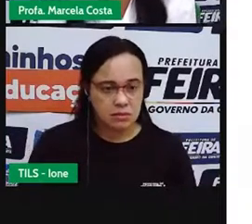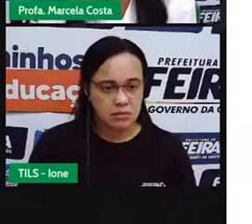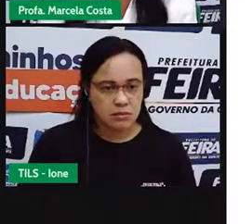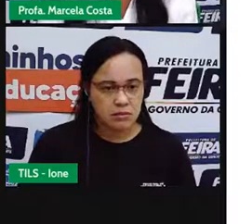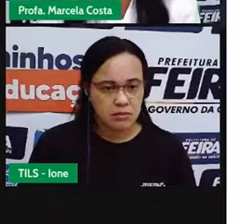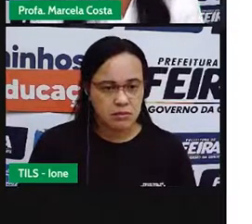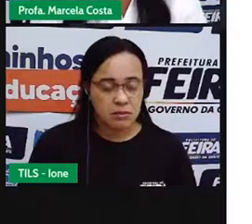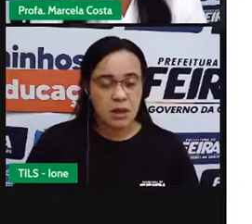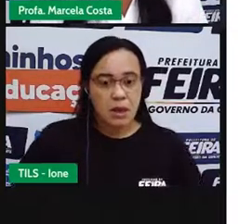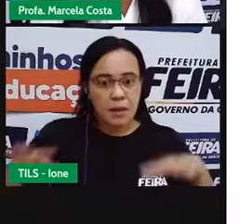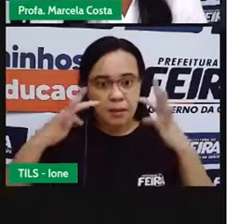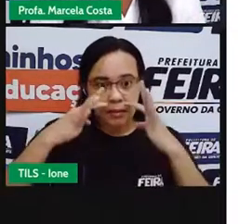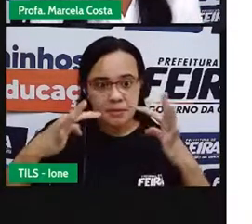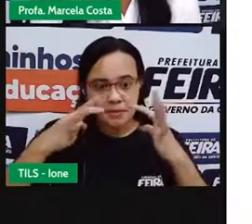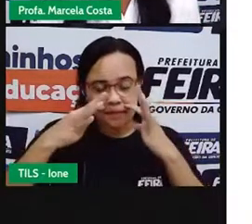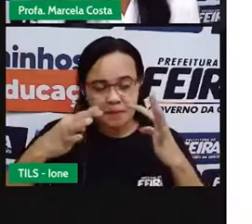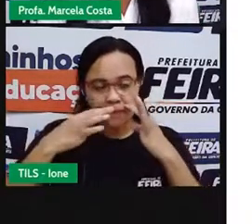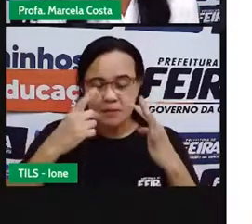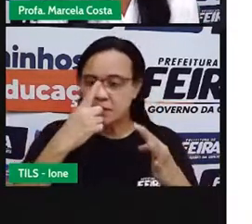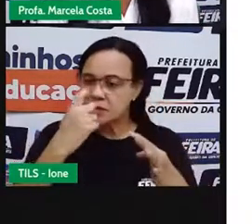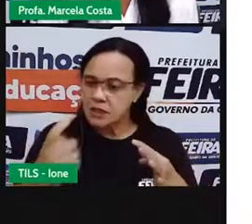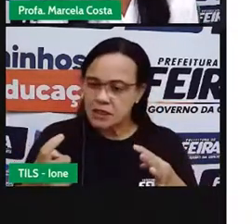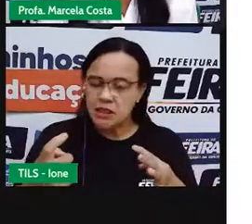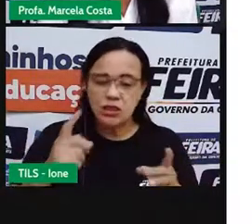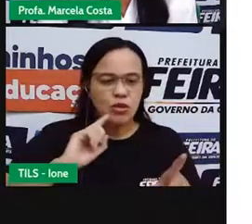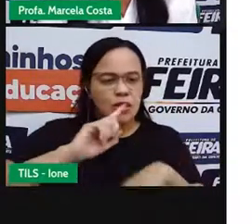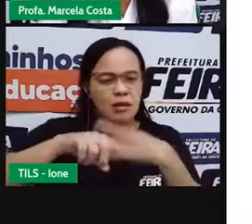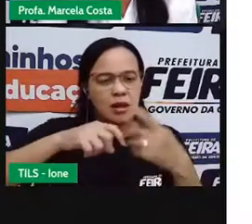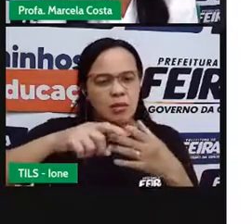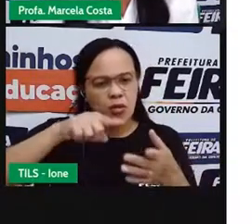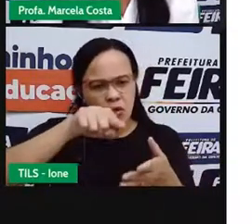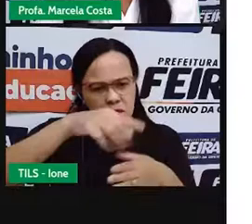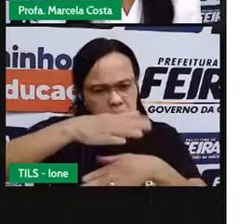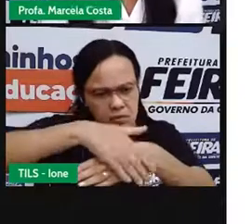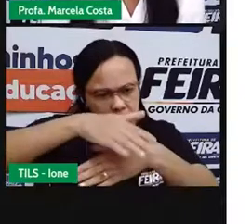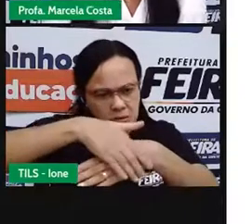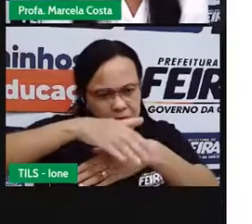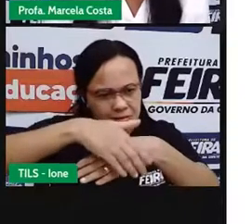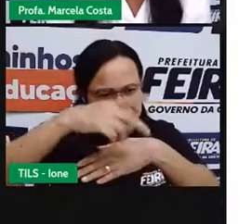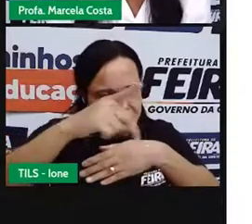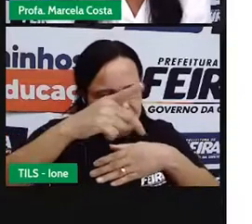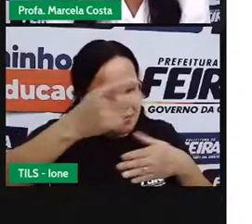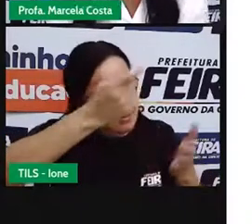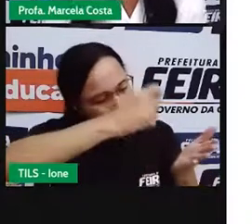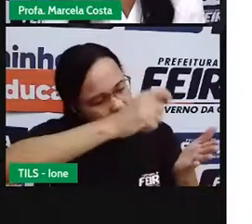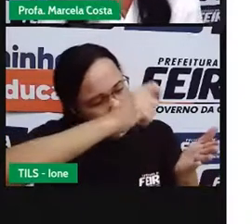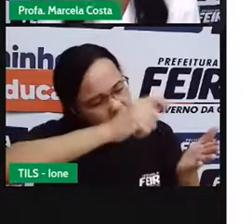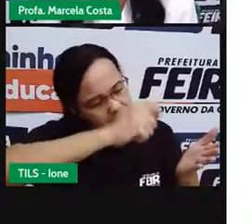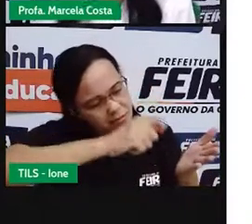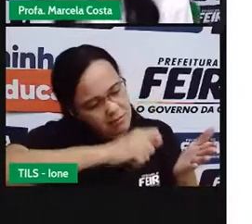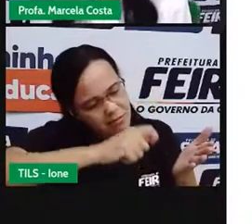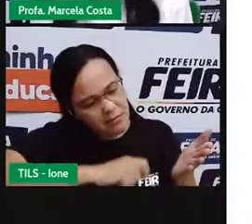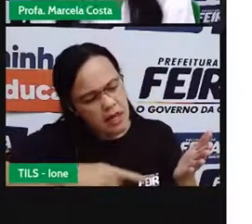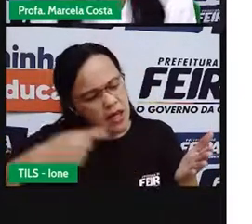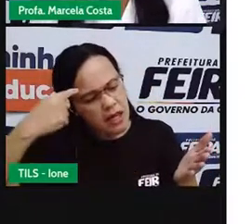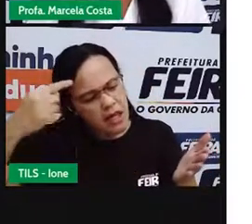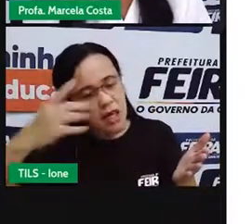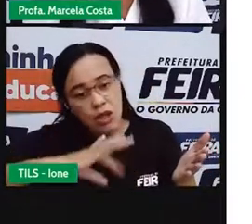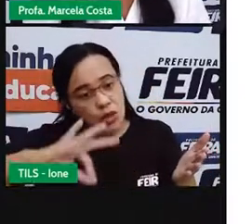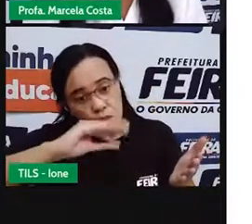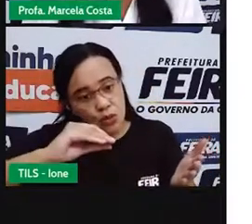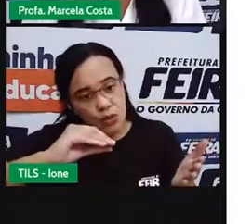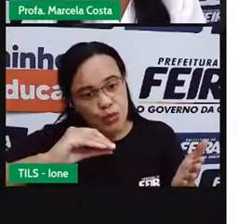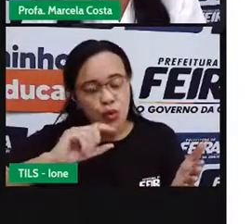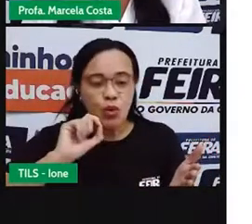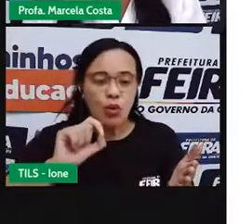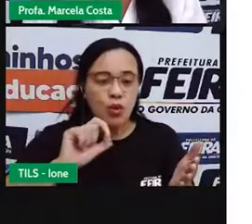Faça uma observação desse lixo. E faça um registro. Você pode registrar com desenhos ou de